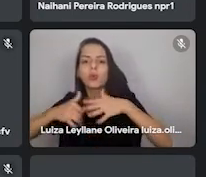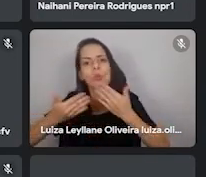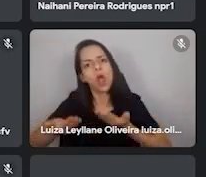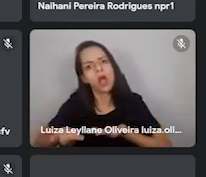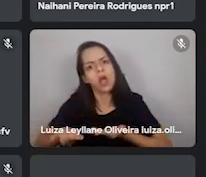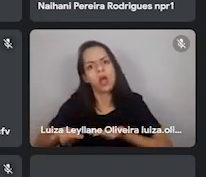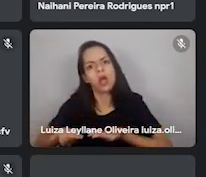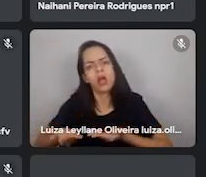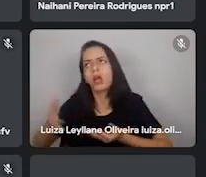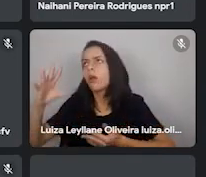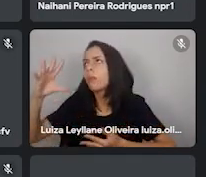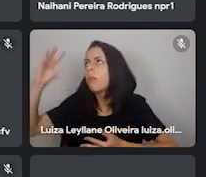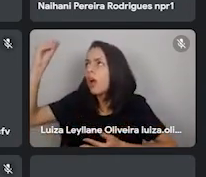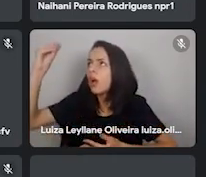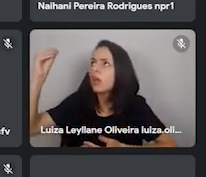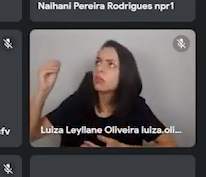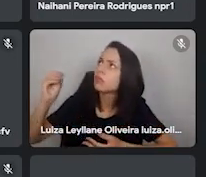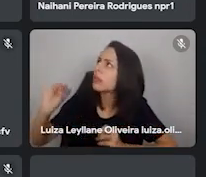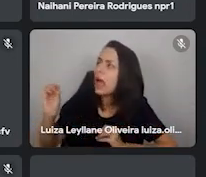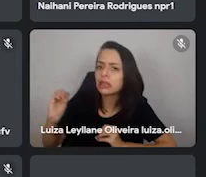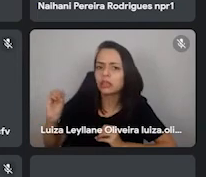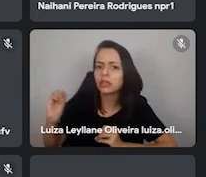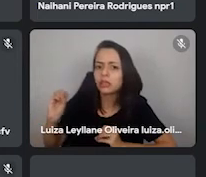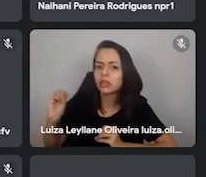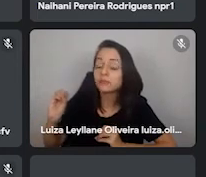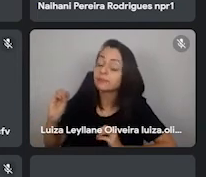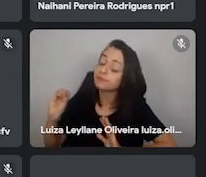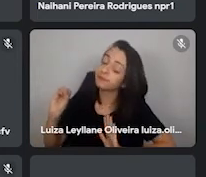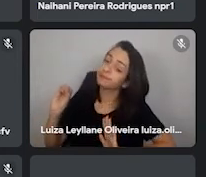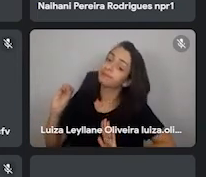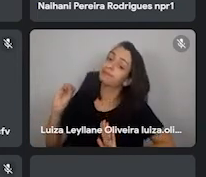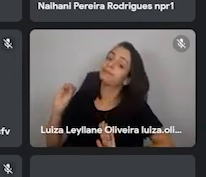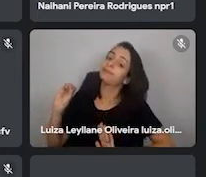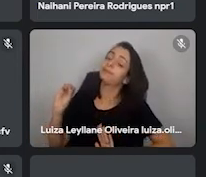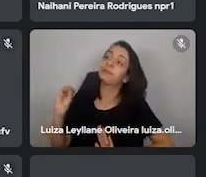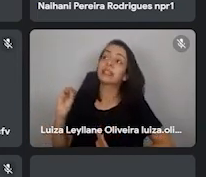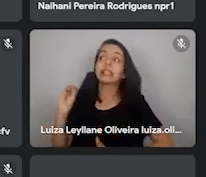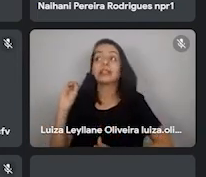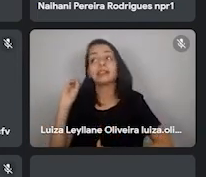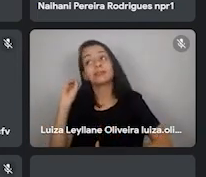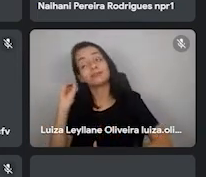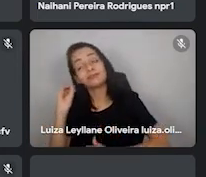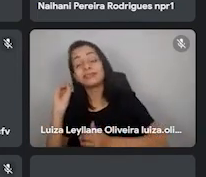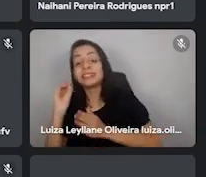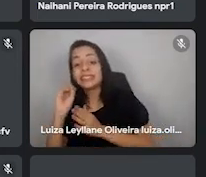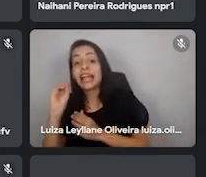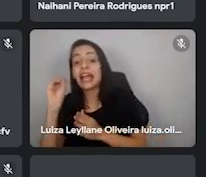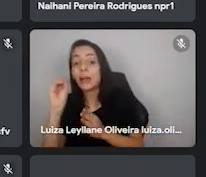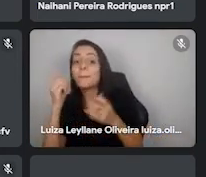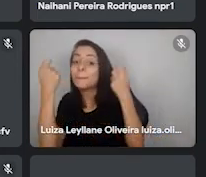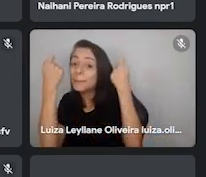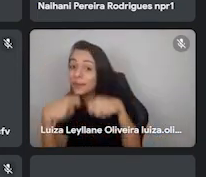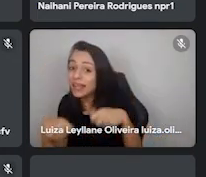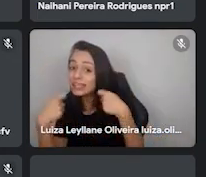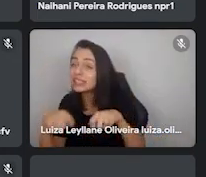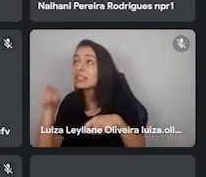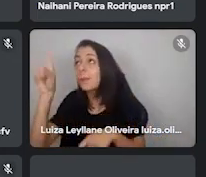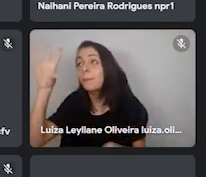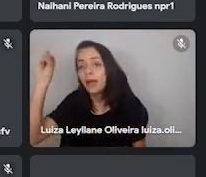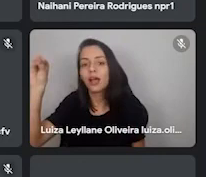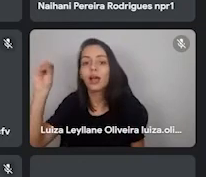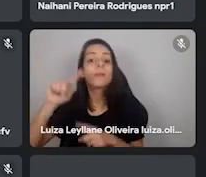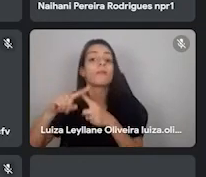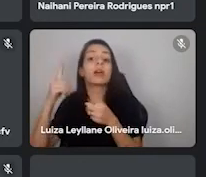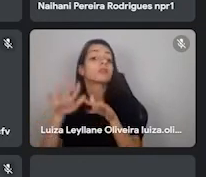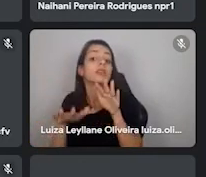Gente, teoricamente, sim. Na prática, não. Por quê? Porque vai depender de